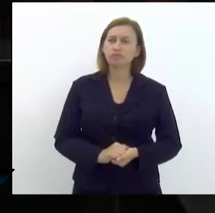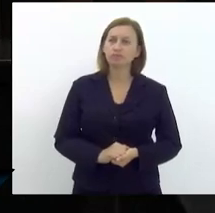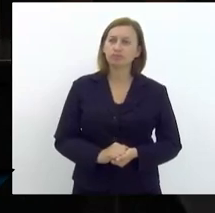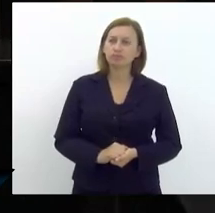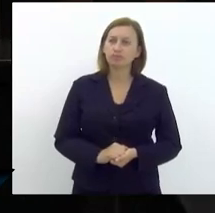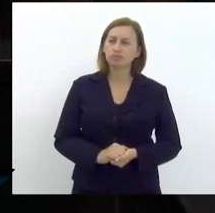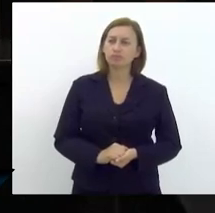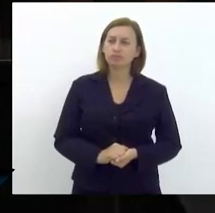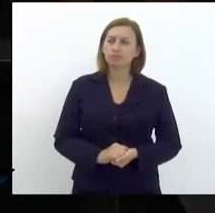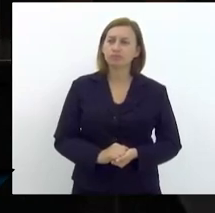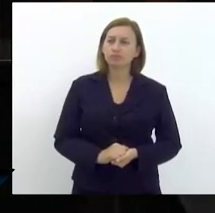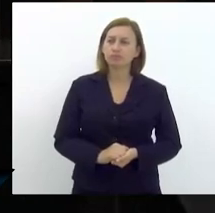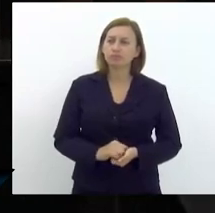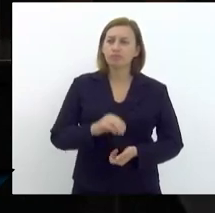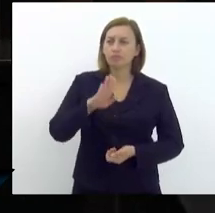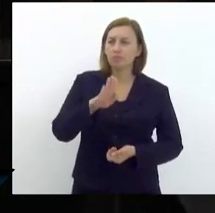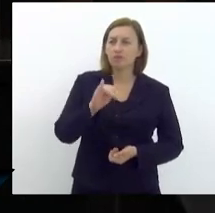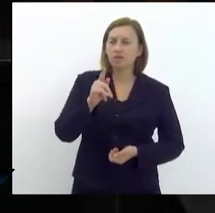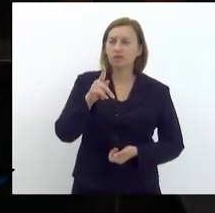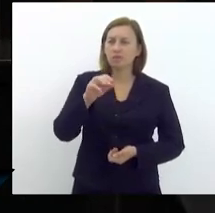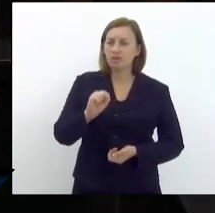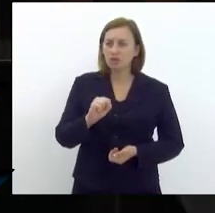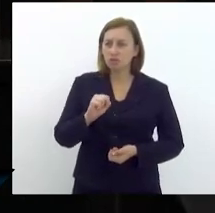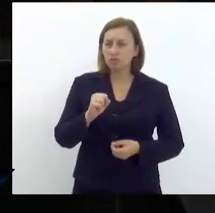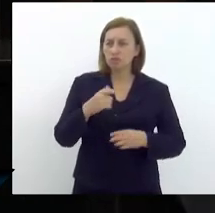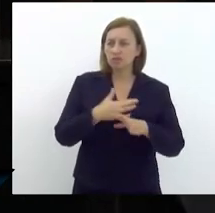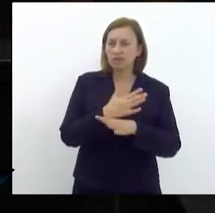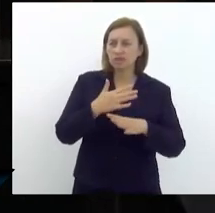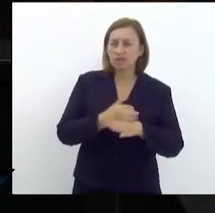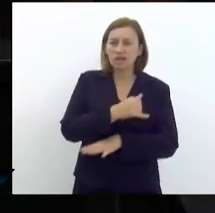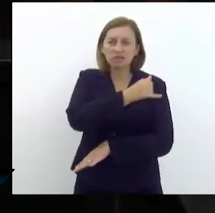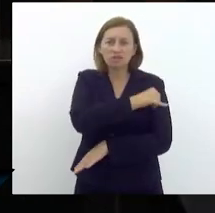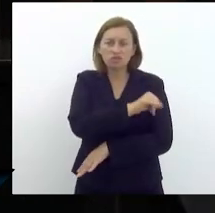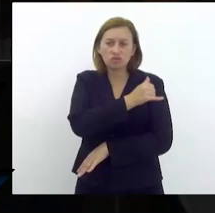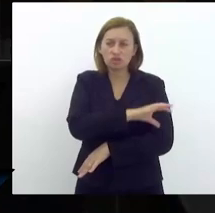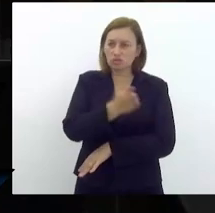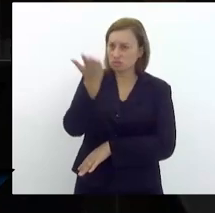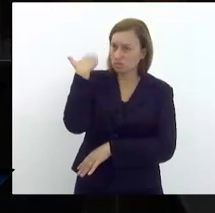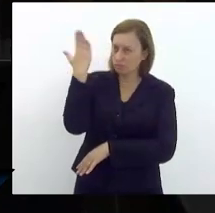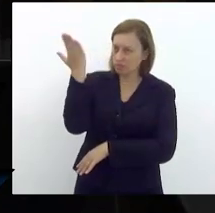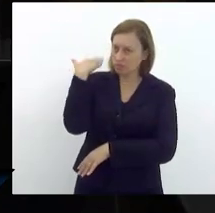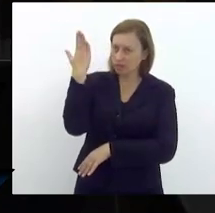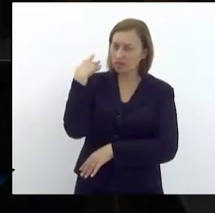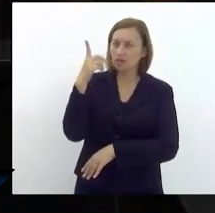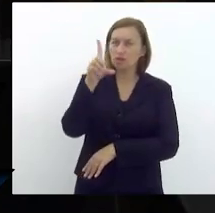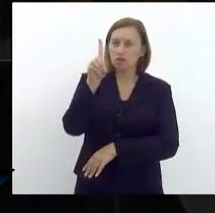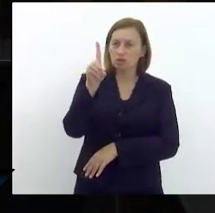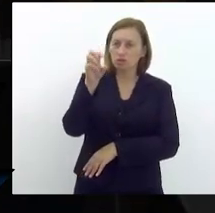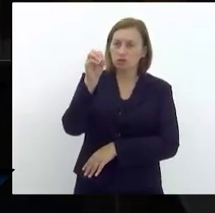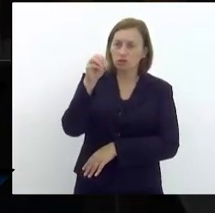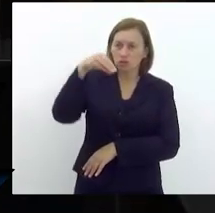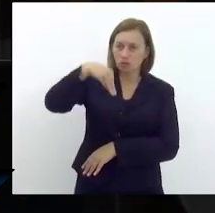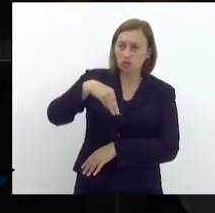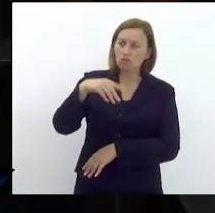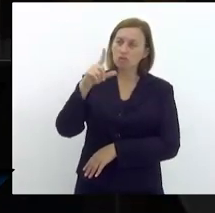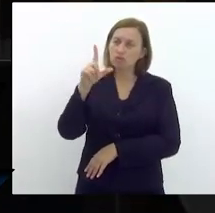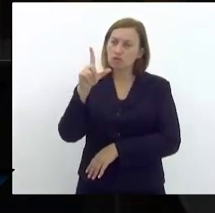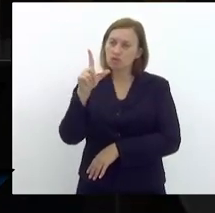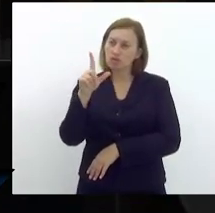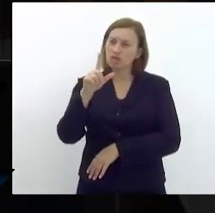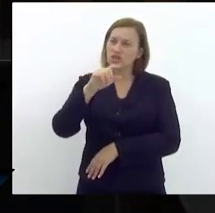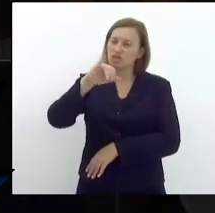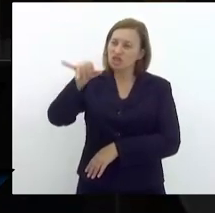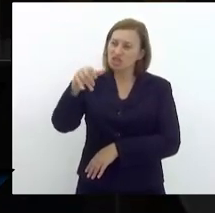inclusive o bispo da cidade do Rio de Janeiro da época Dom Jaime de Barros